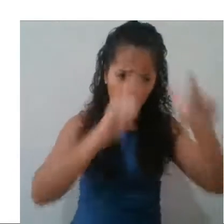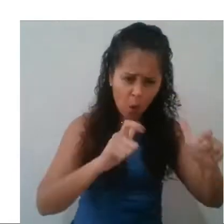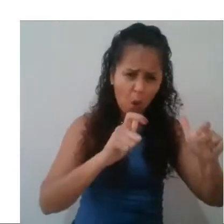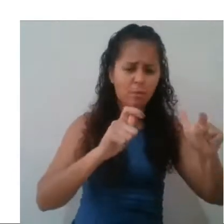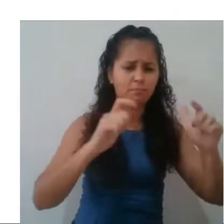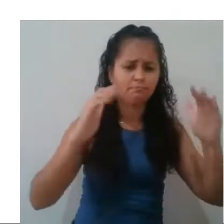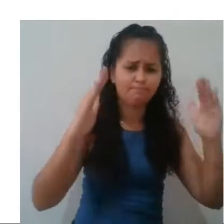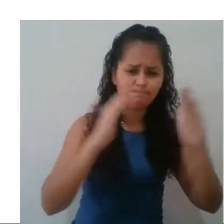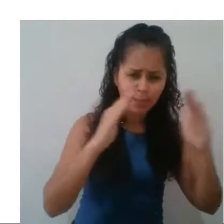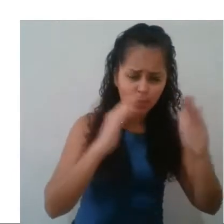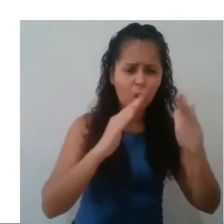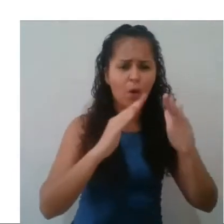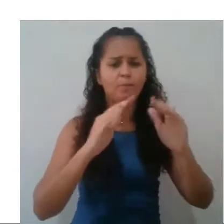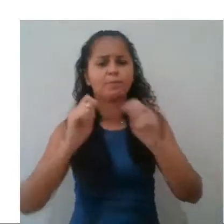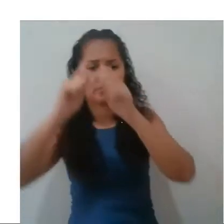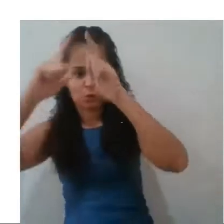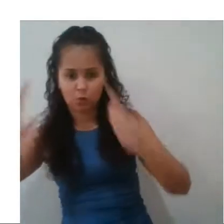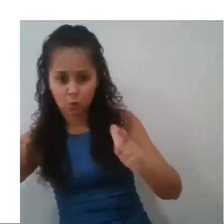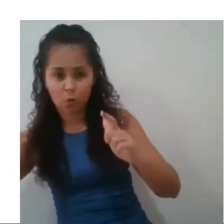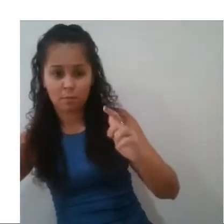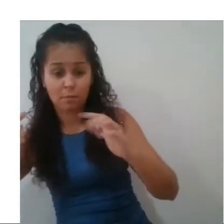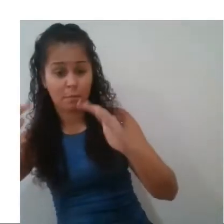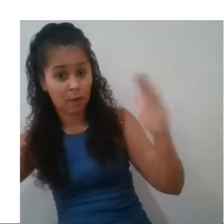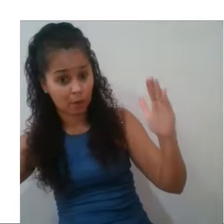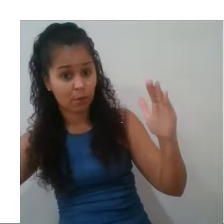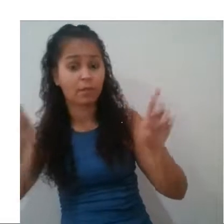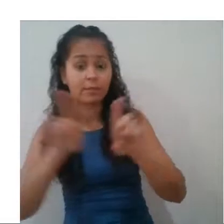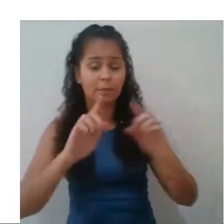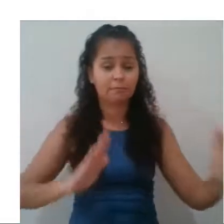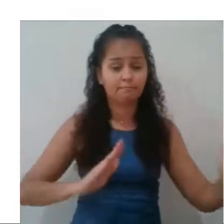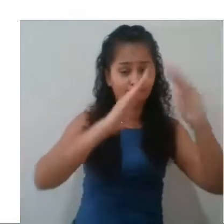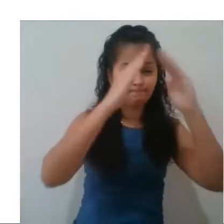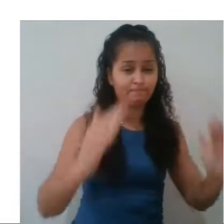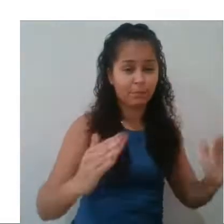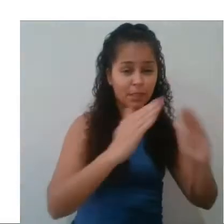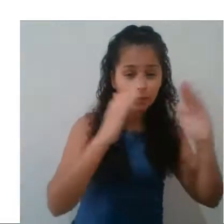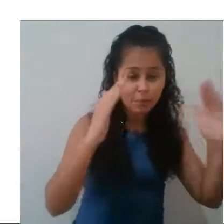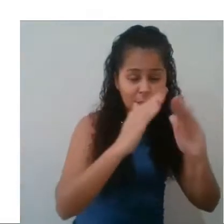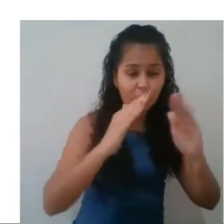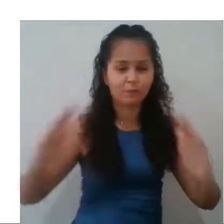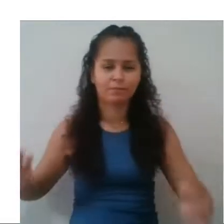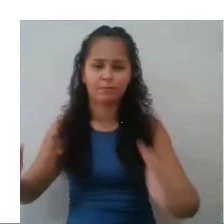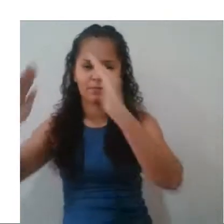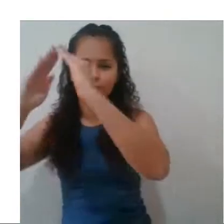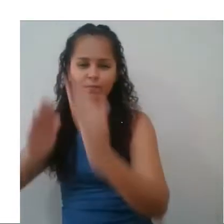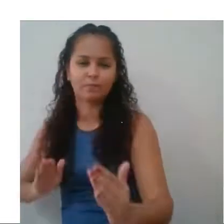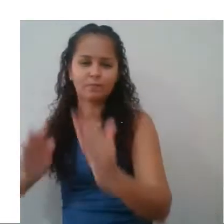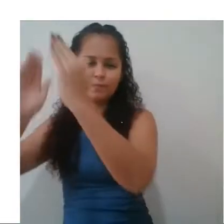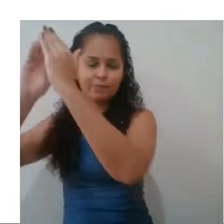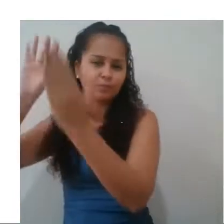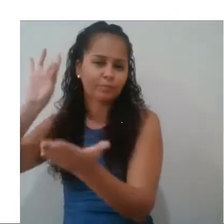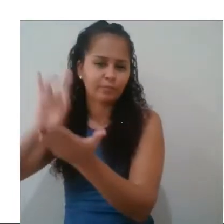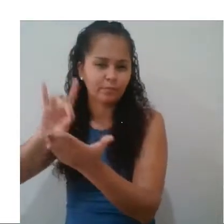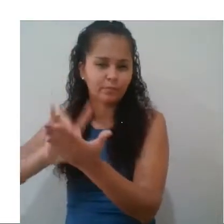menor com a pirâmide original. Isso porque, como a gente também já viu, o cone menor ele é semelhante ao